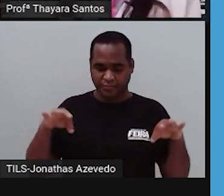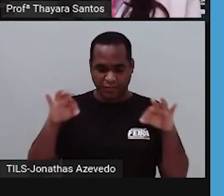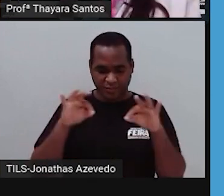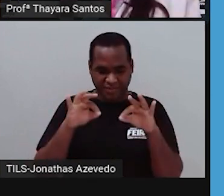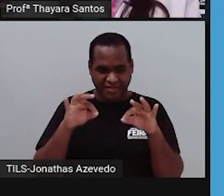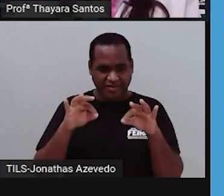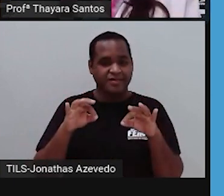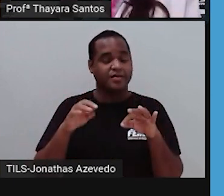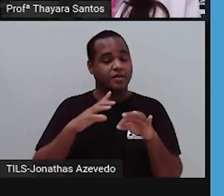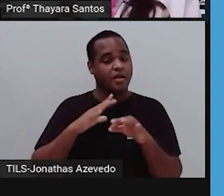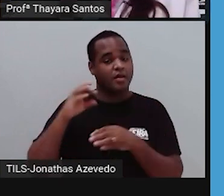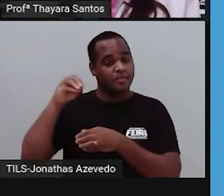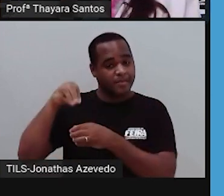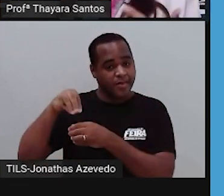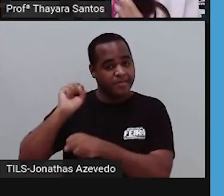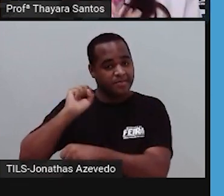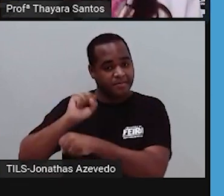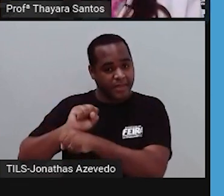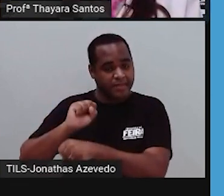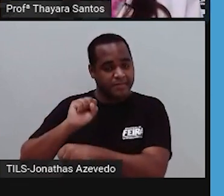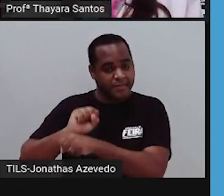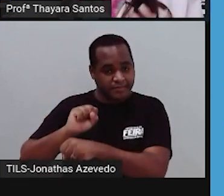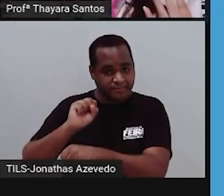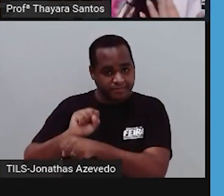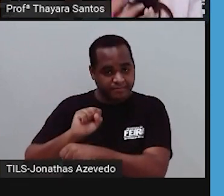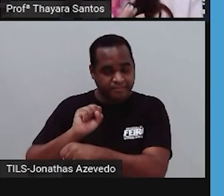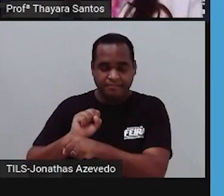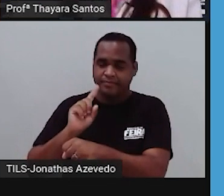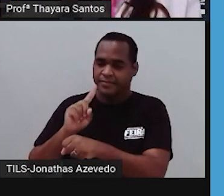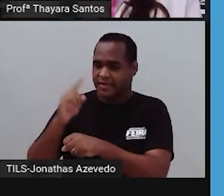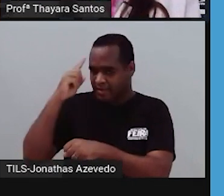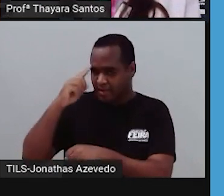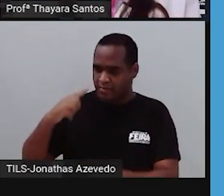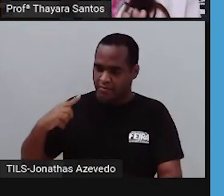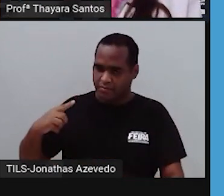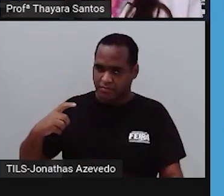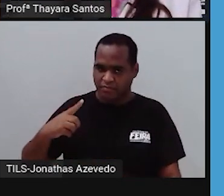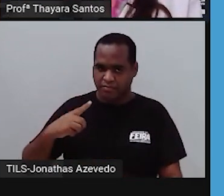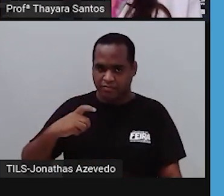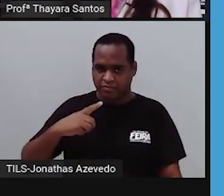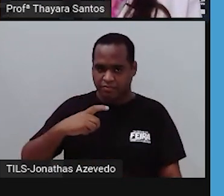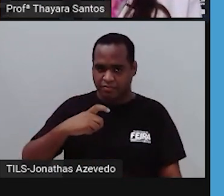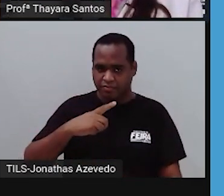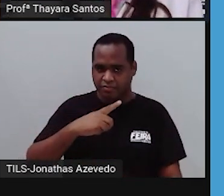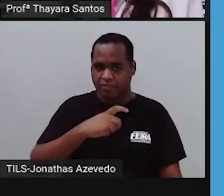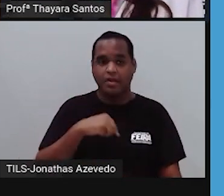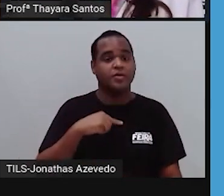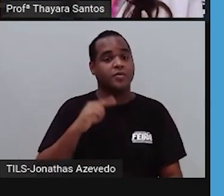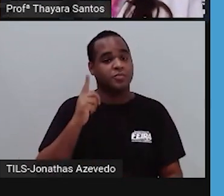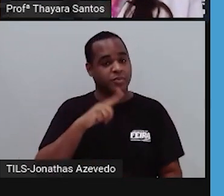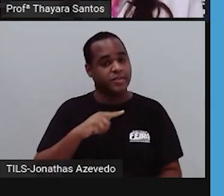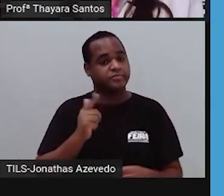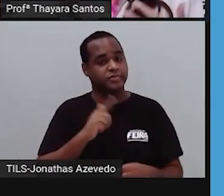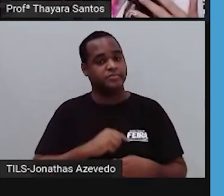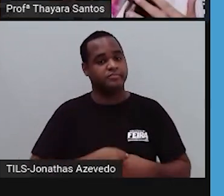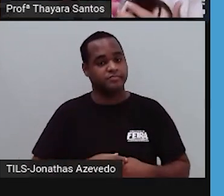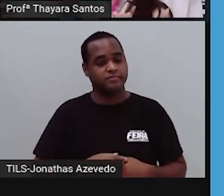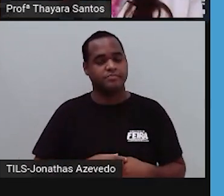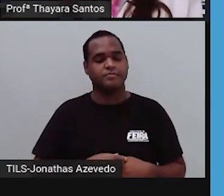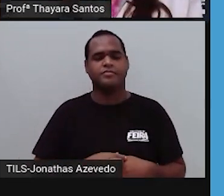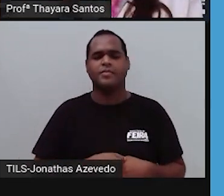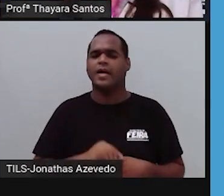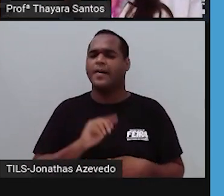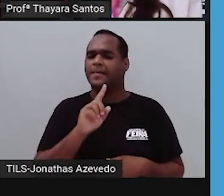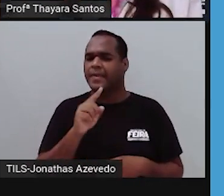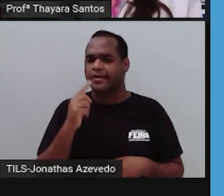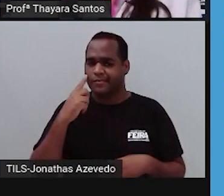fica lá nessas tubas uterinas esperando o espermatozoide vir para fecundar ele. No caso, se